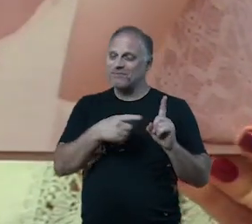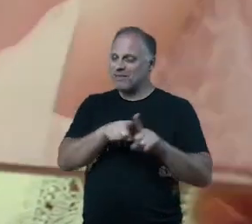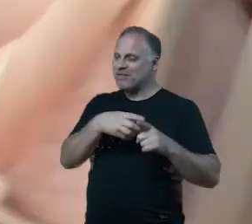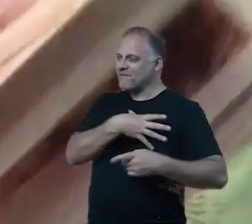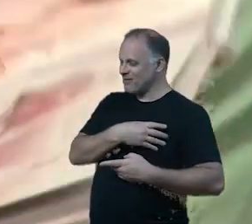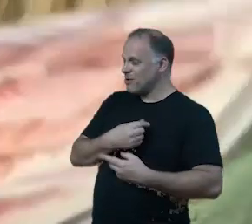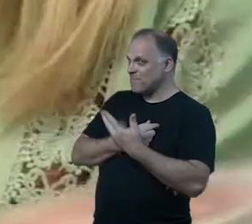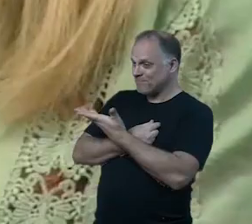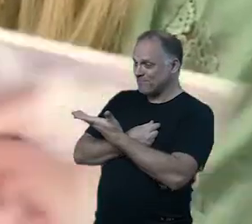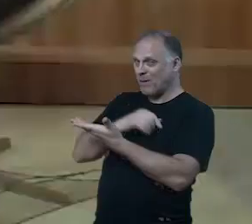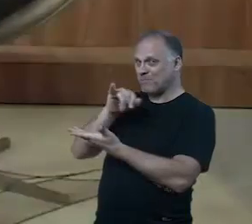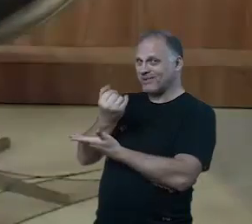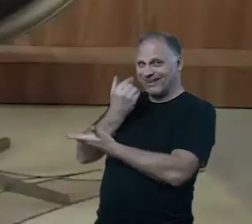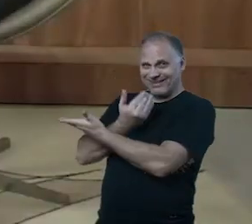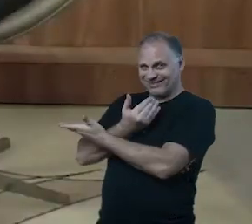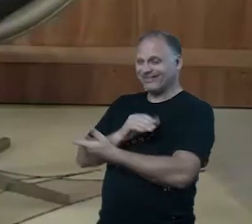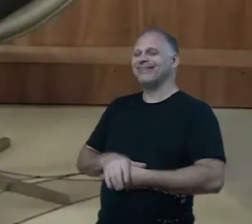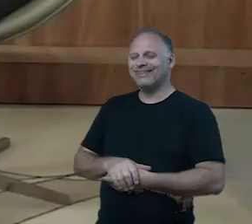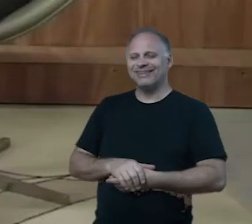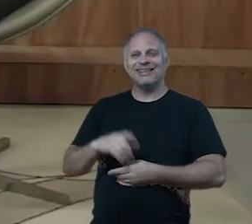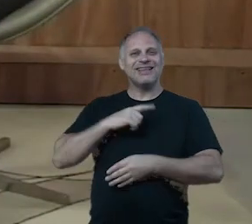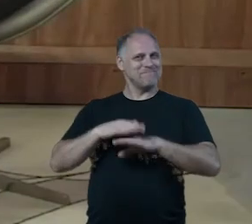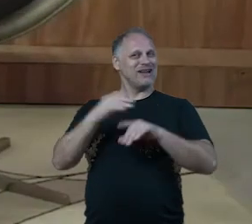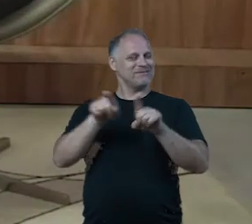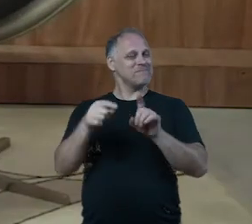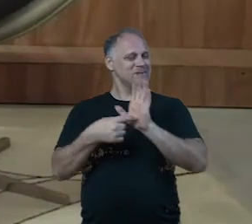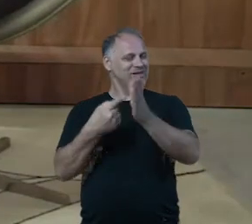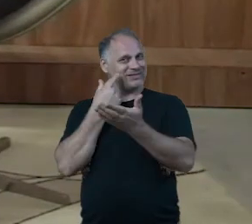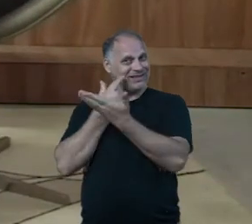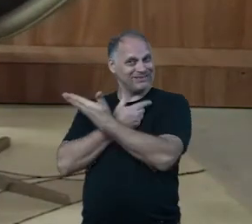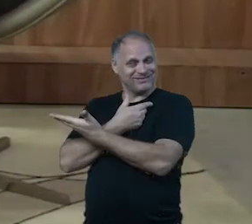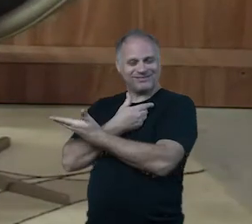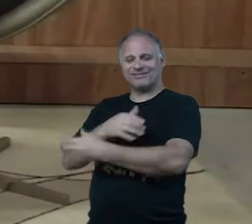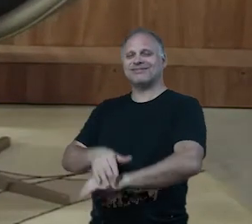então. Tem mais aí para mostrar. Vários.